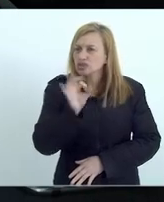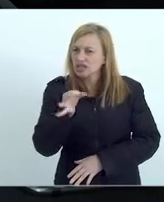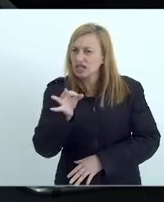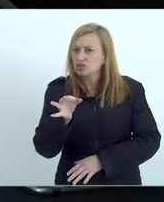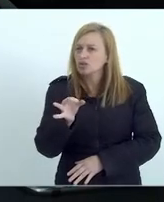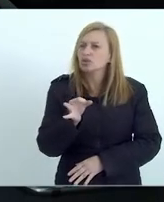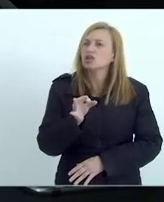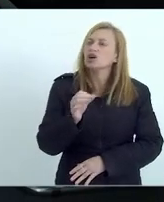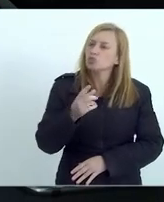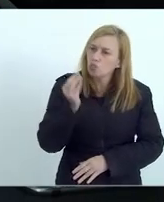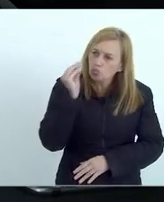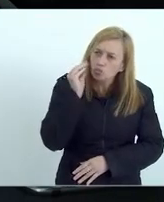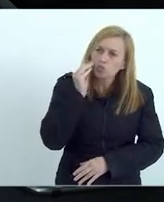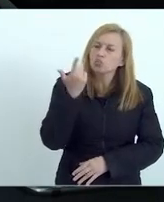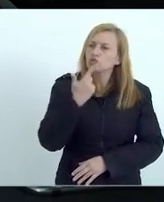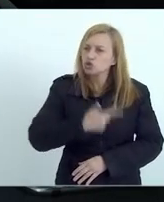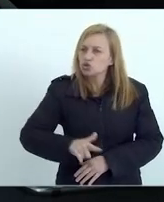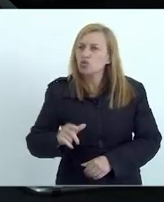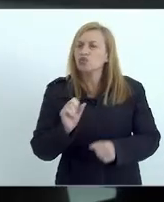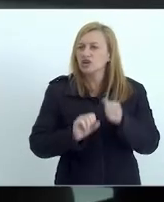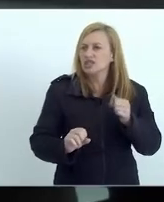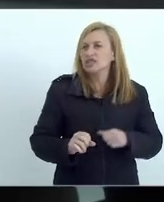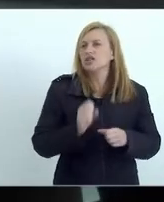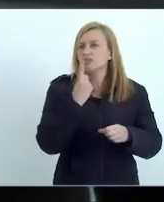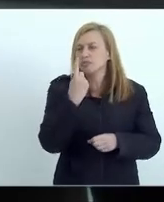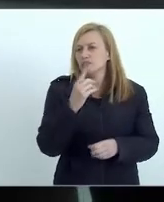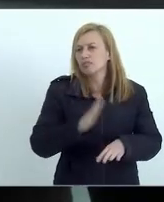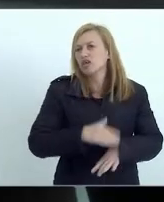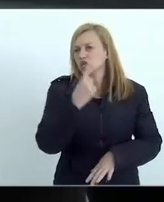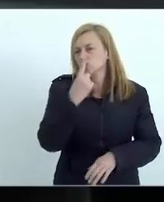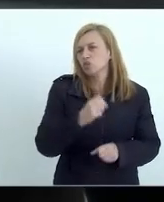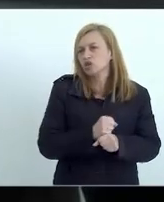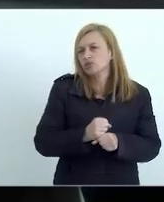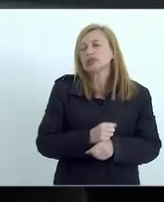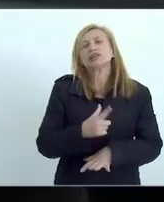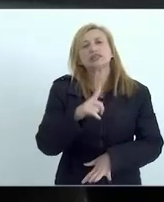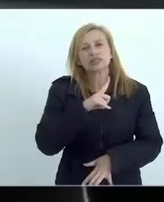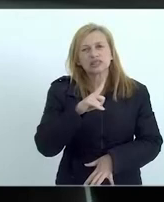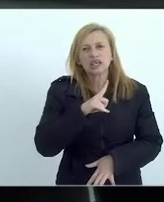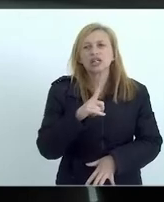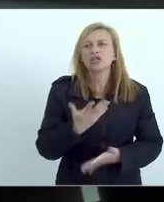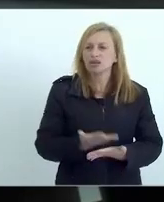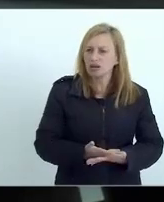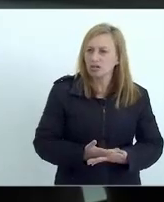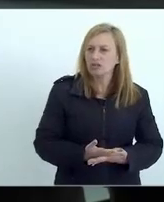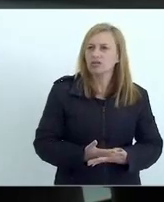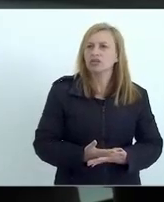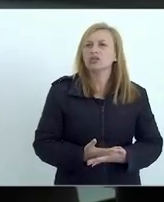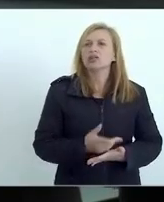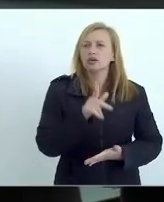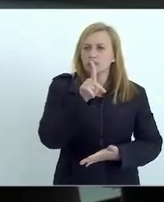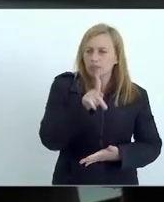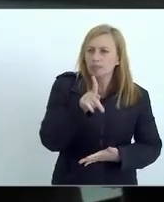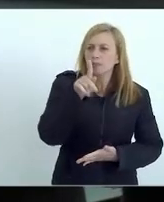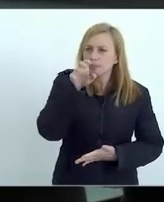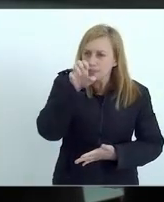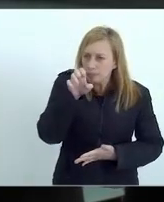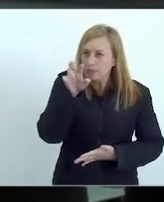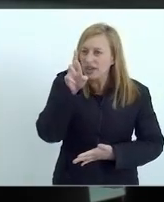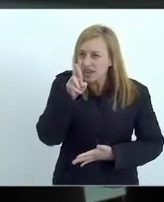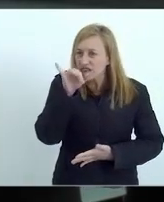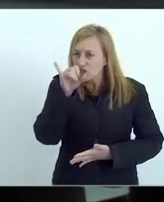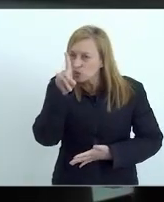vagas eles têm a oportunidade de fazer mais um ano Então existe um caráter de período